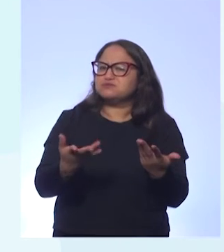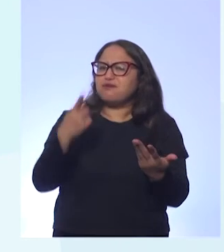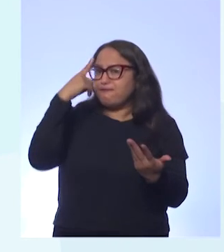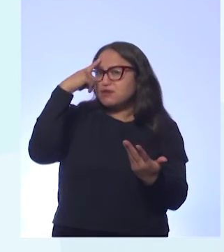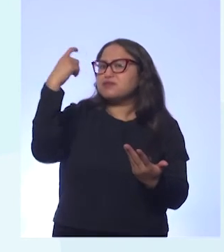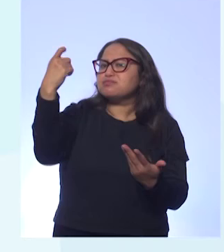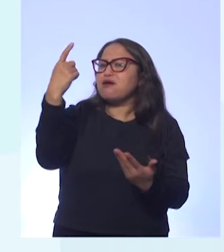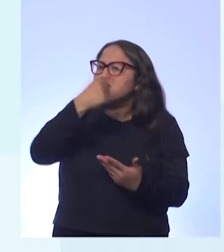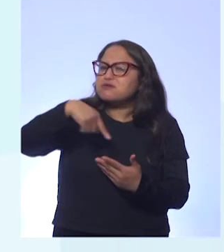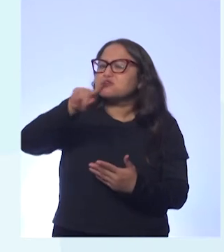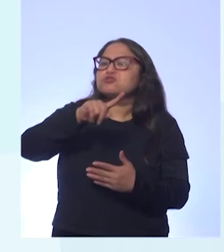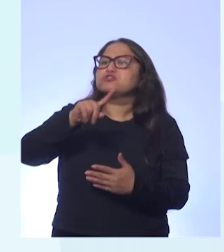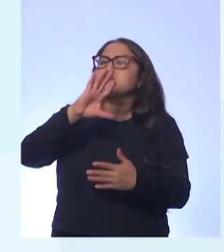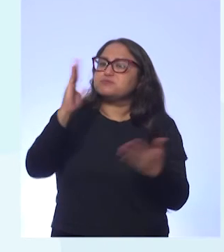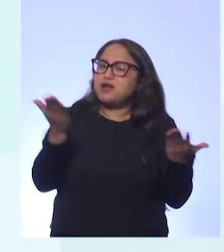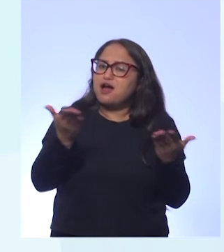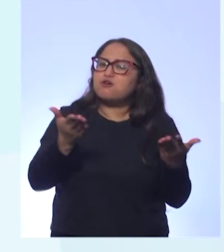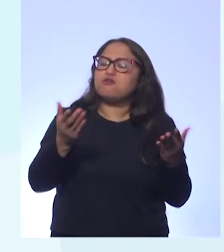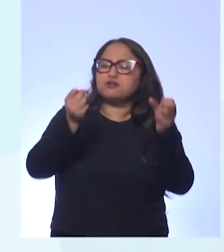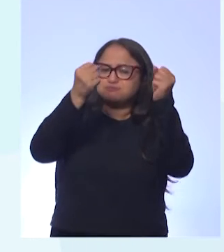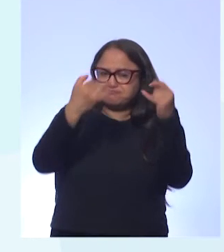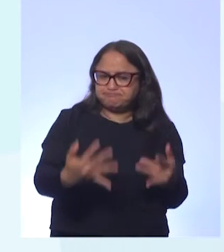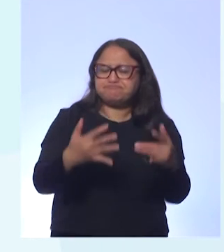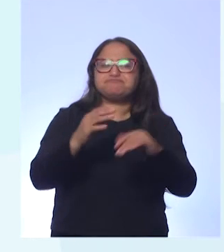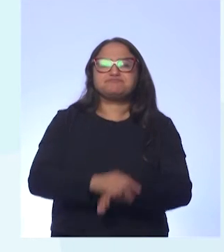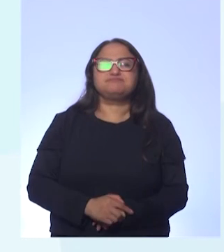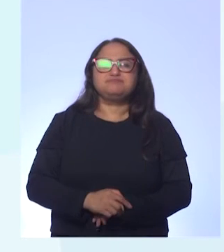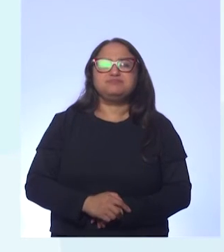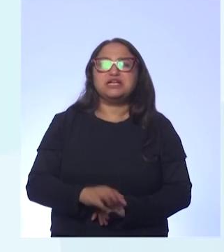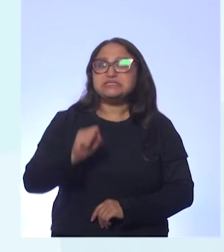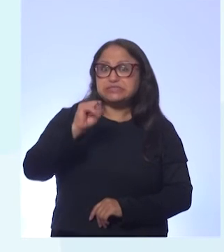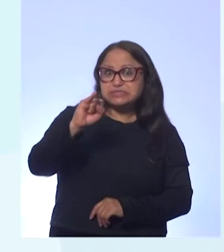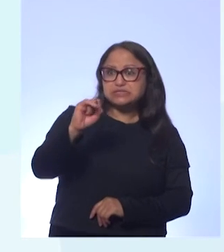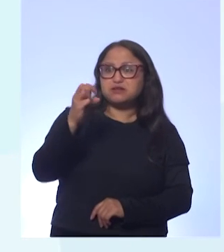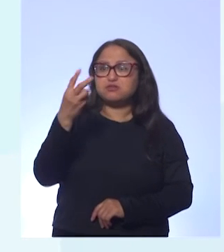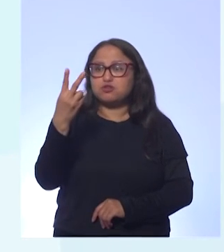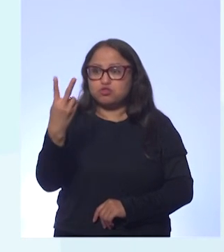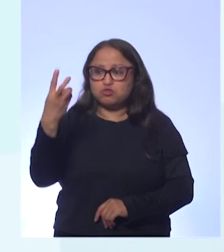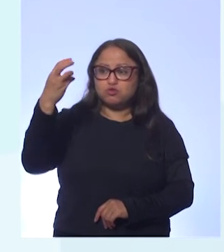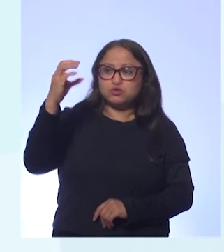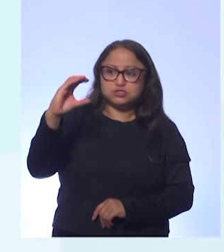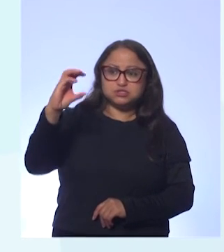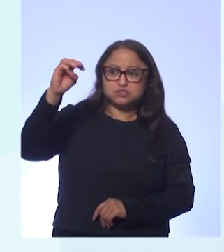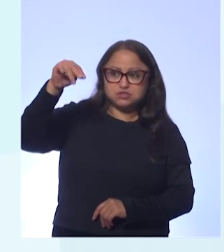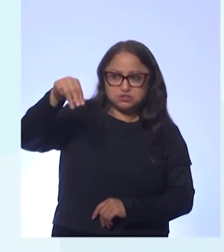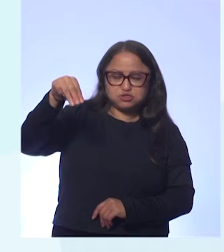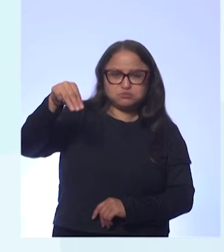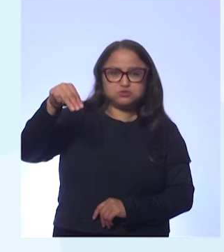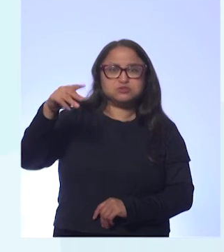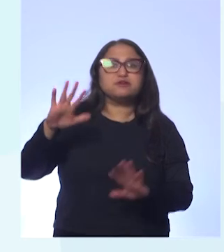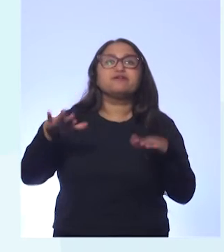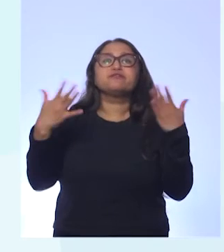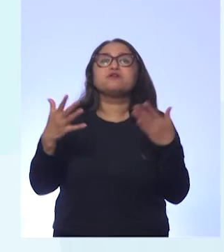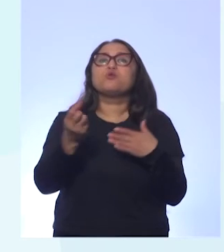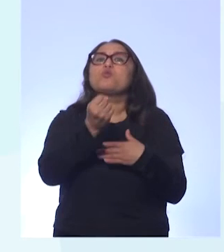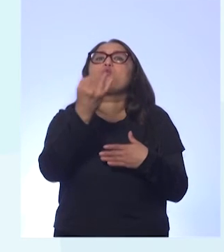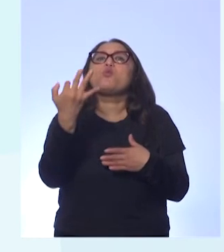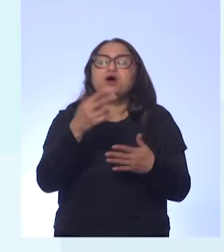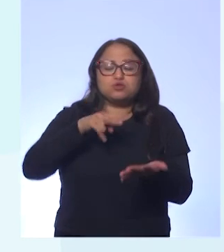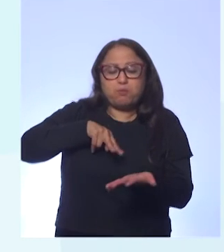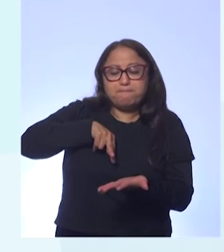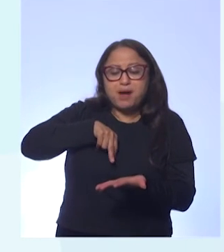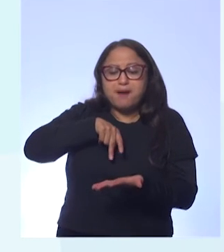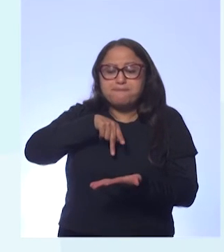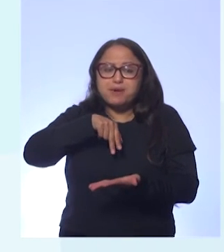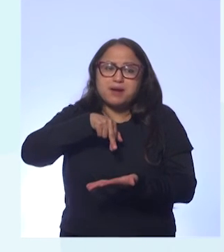que a gente vai aplicar, né? Se lá no mapa vale 2 centímetros, significa que na vida real eu vou andar quanto, tá certo? Esta